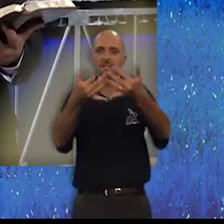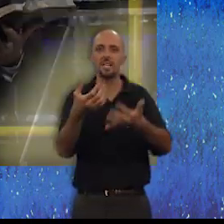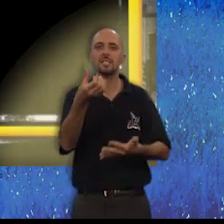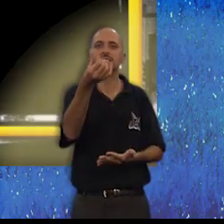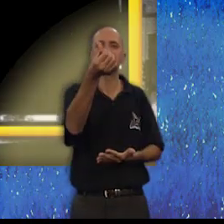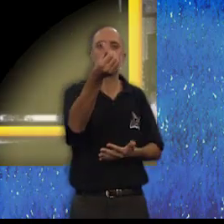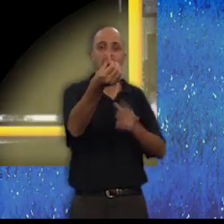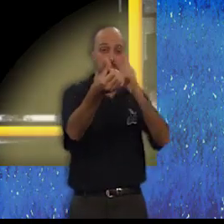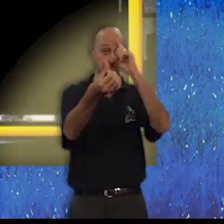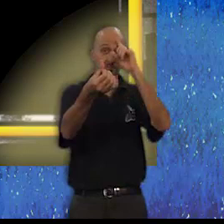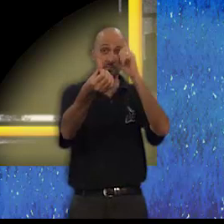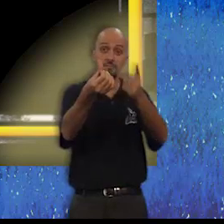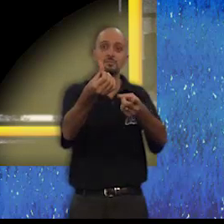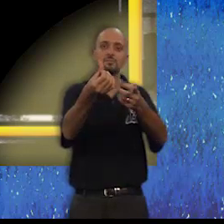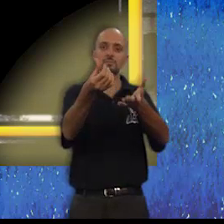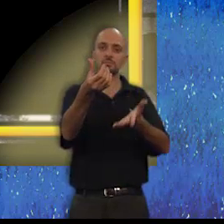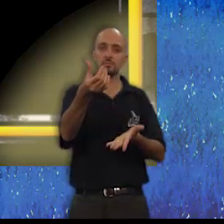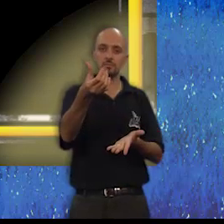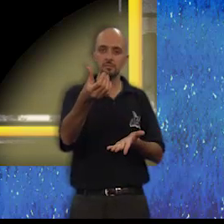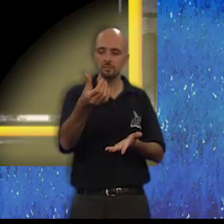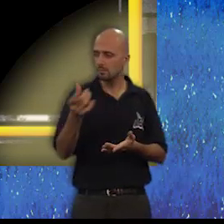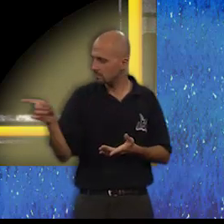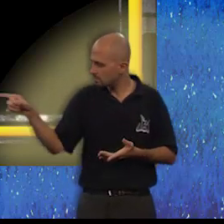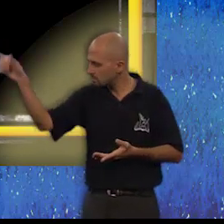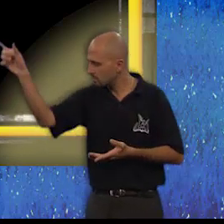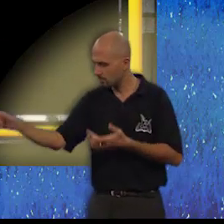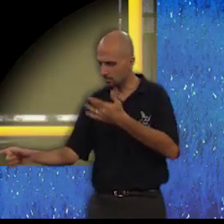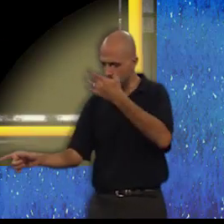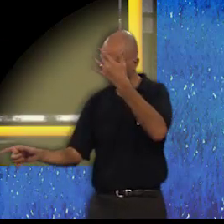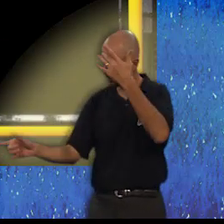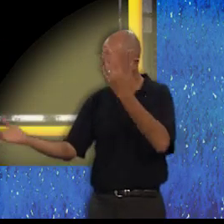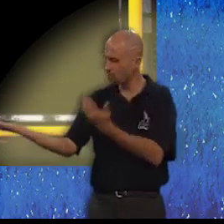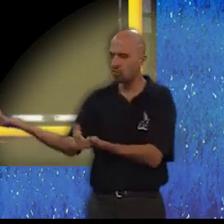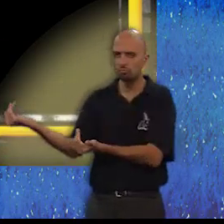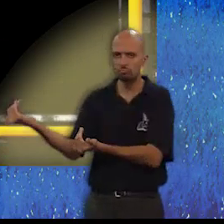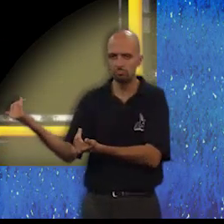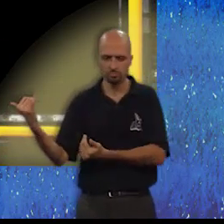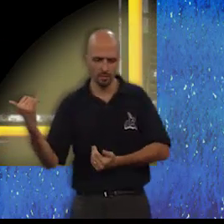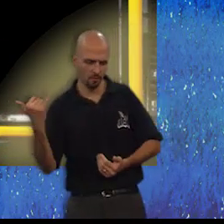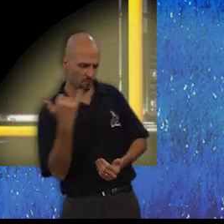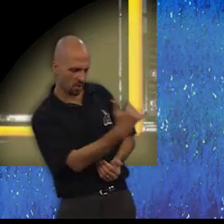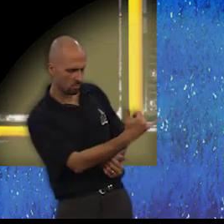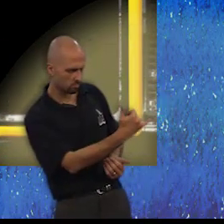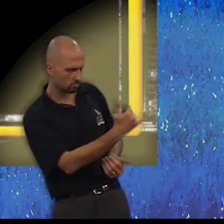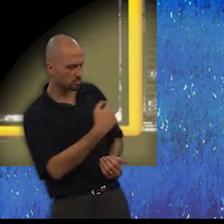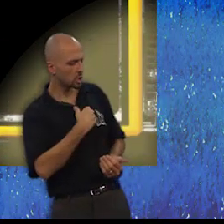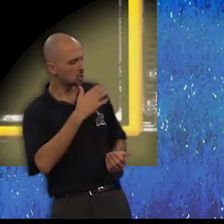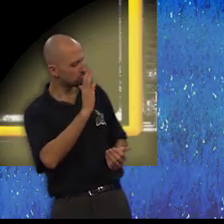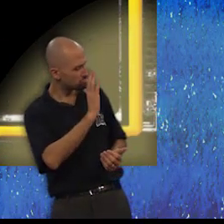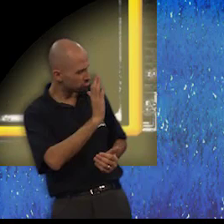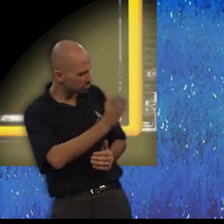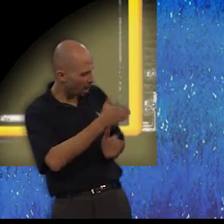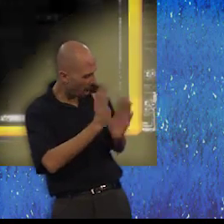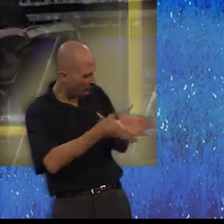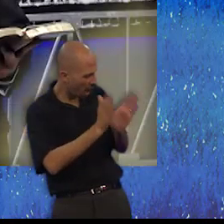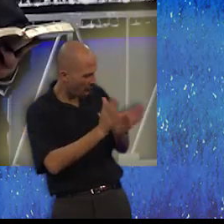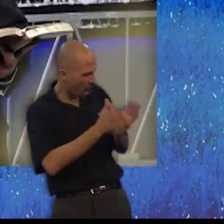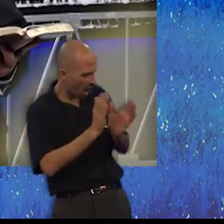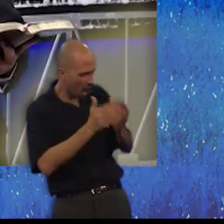E diz assim, replicou-lhe o jovem, tudo isso tenho observado desde a minha infância. Que me falta